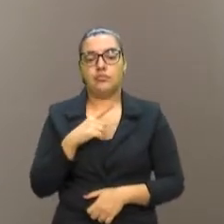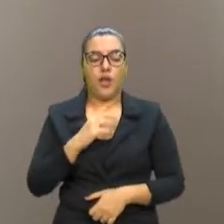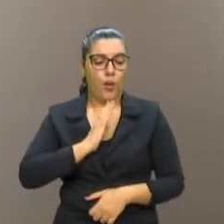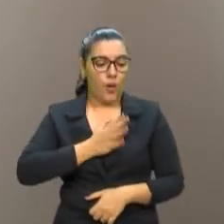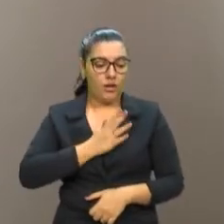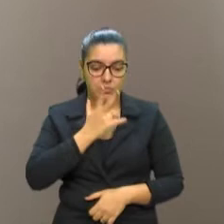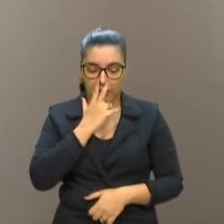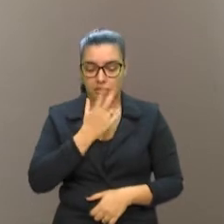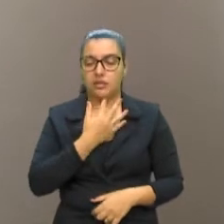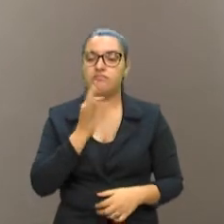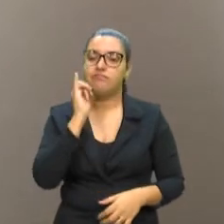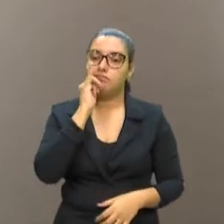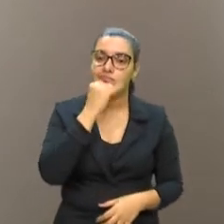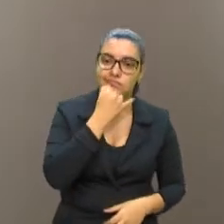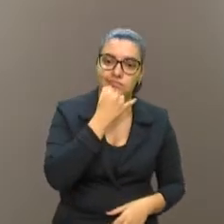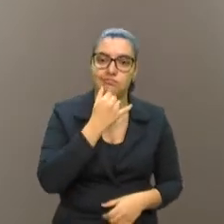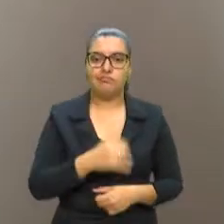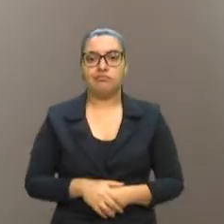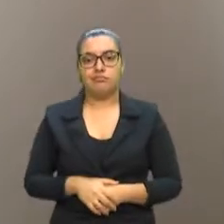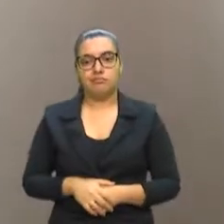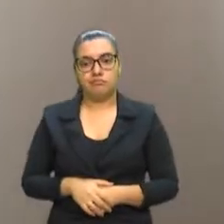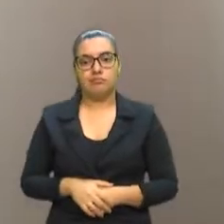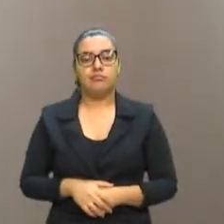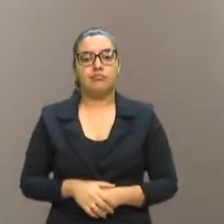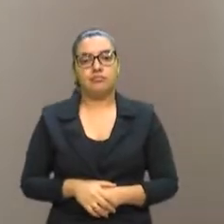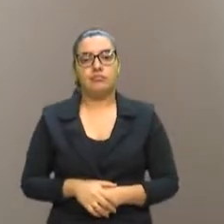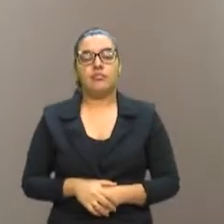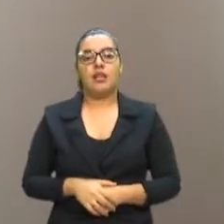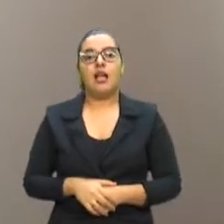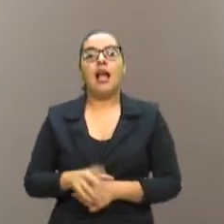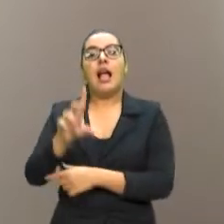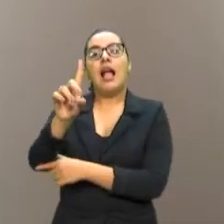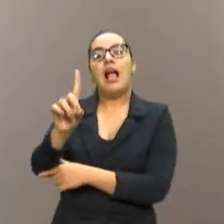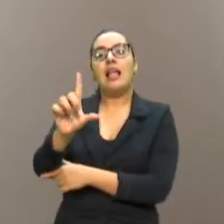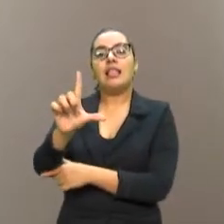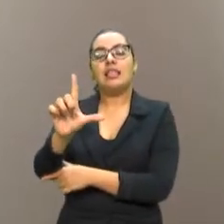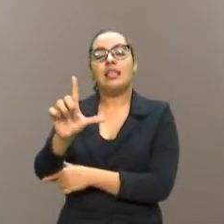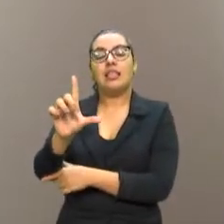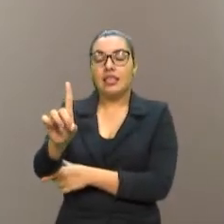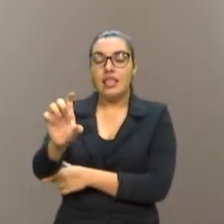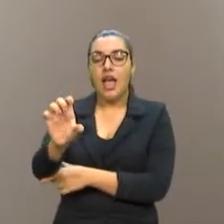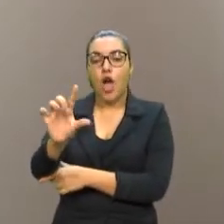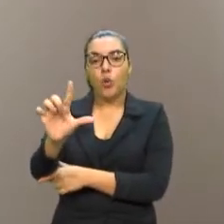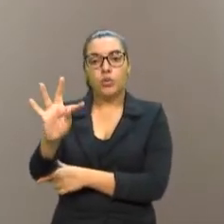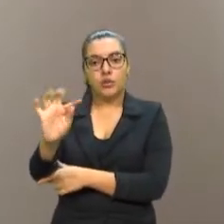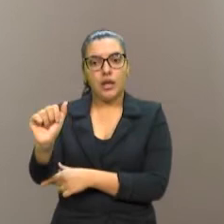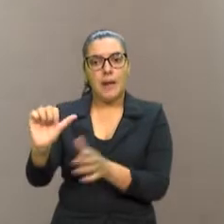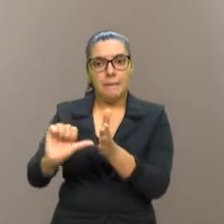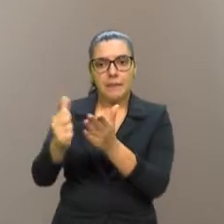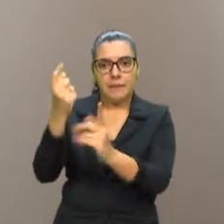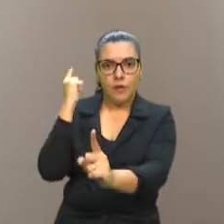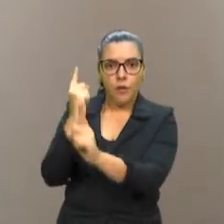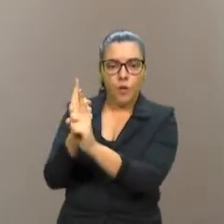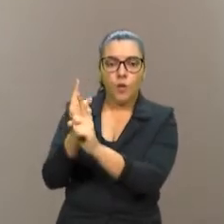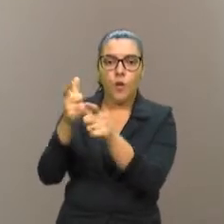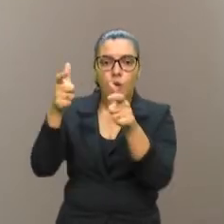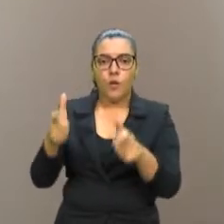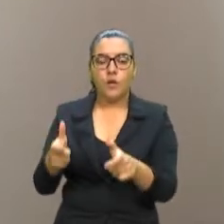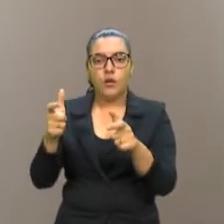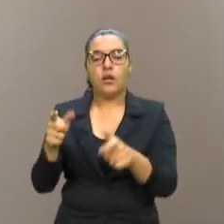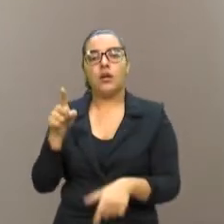corações. A variante Delta, que primeiramente foi encontrada na província